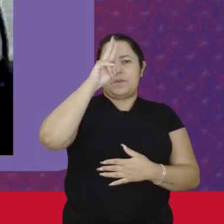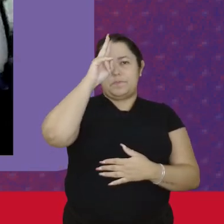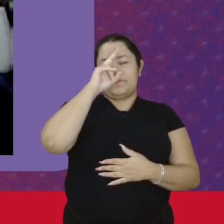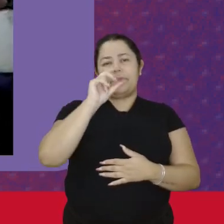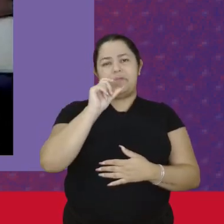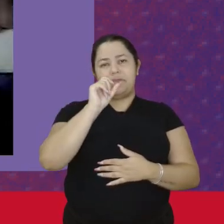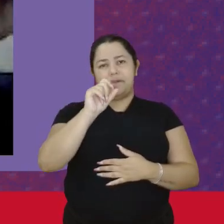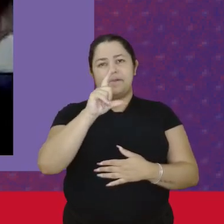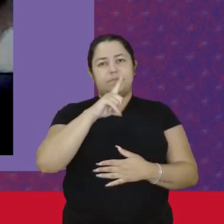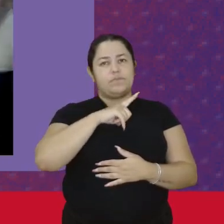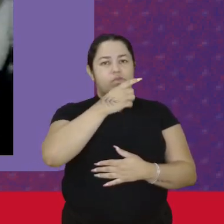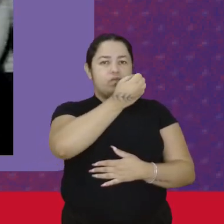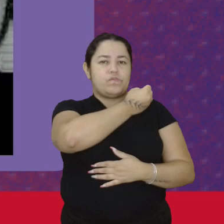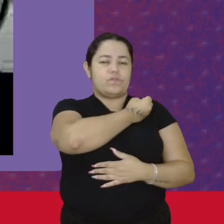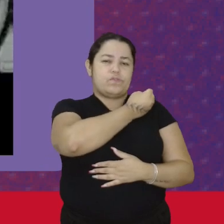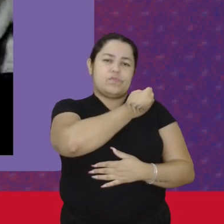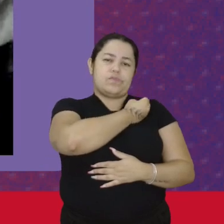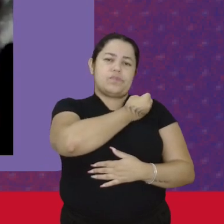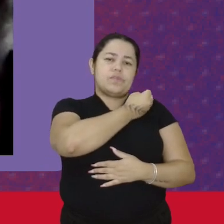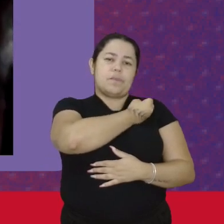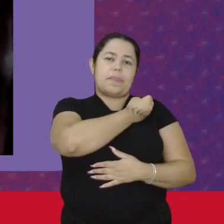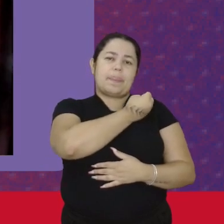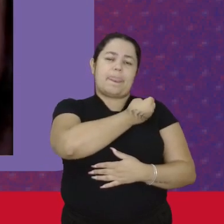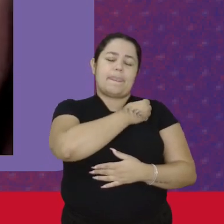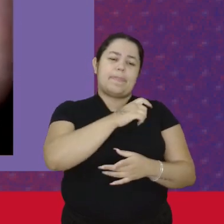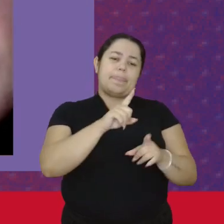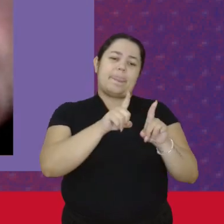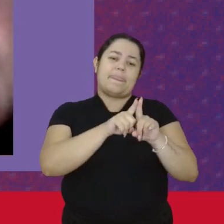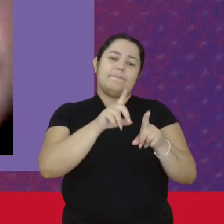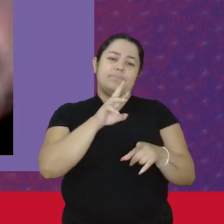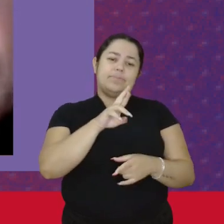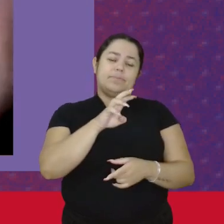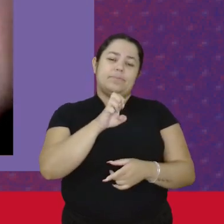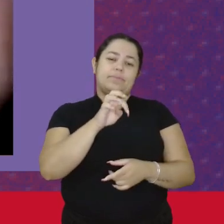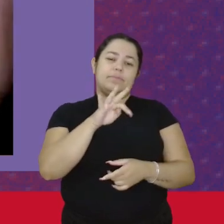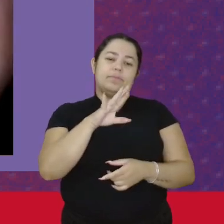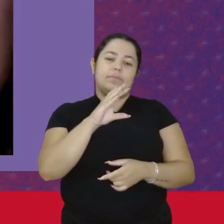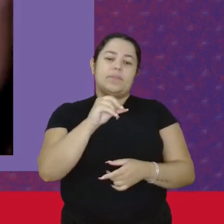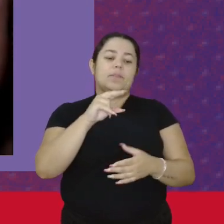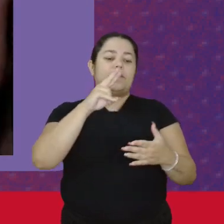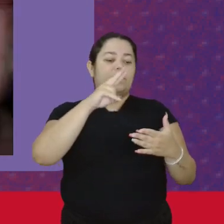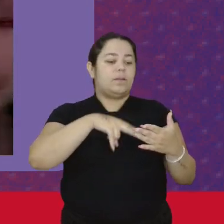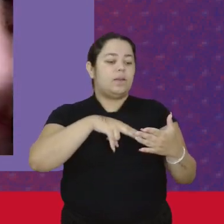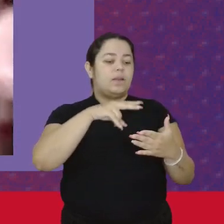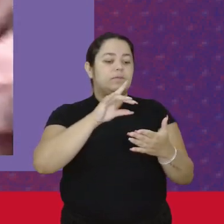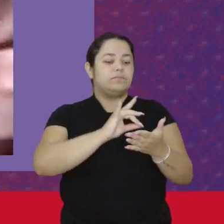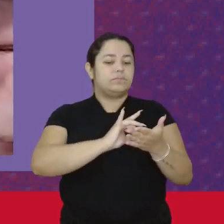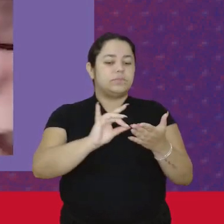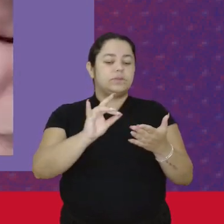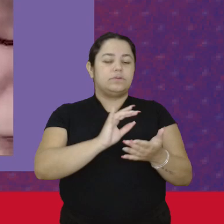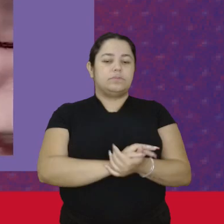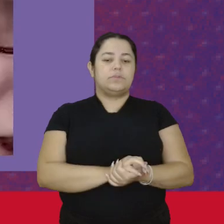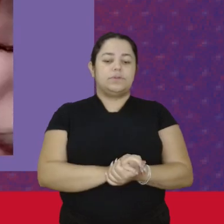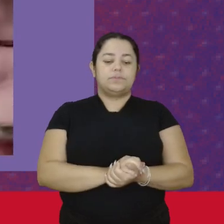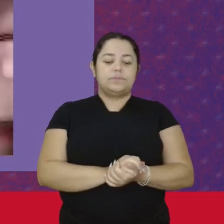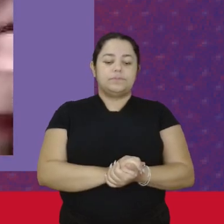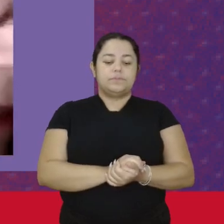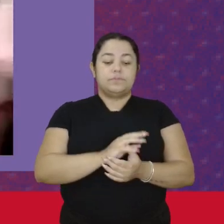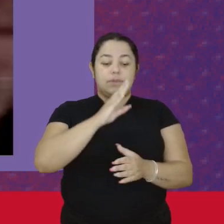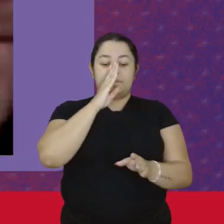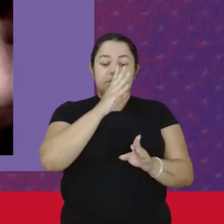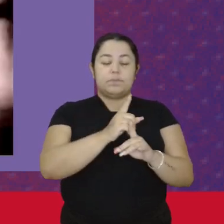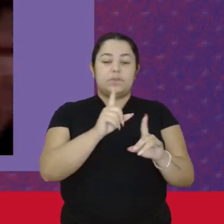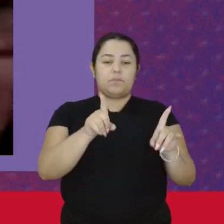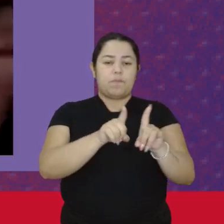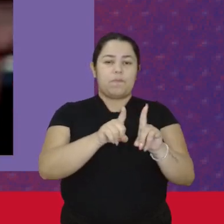tinha agora era um número muito restrito de mulheres que sabiam ler e escrever, né? Principalmente